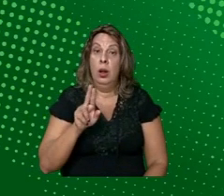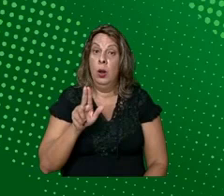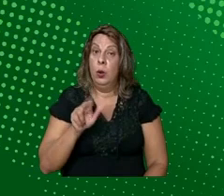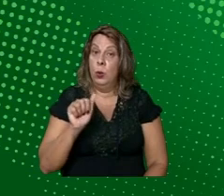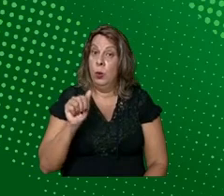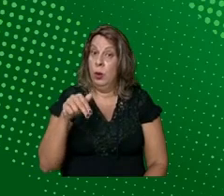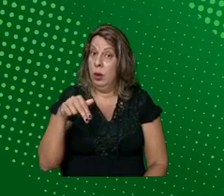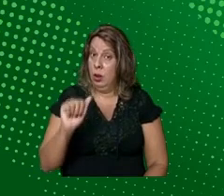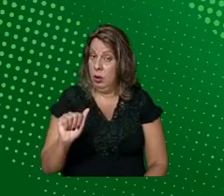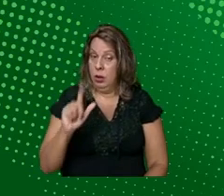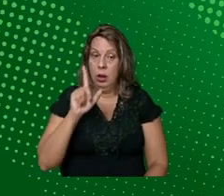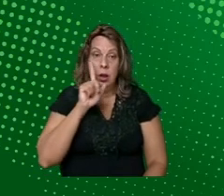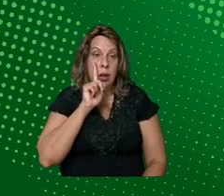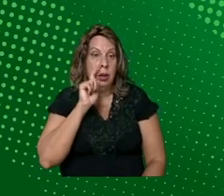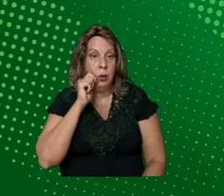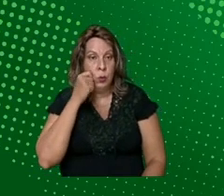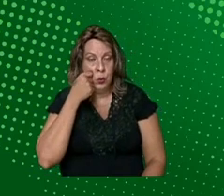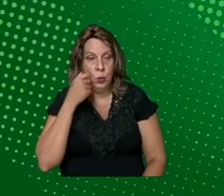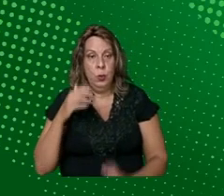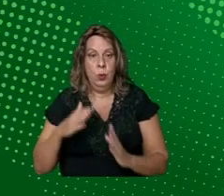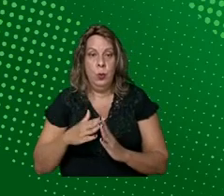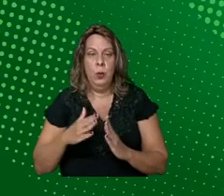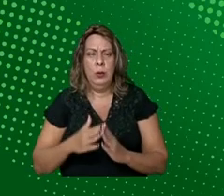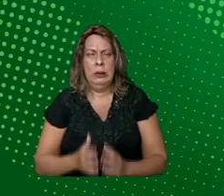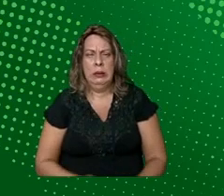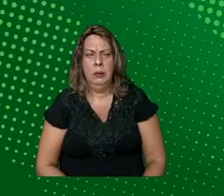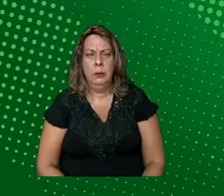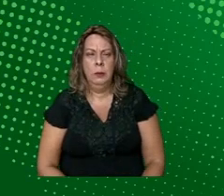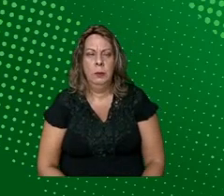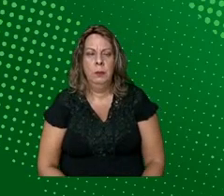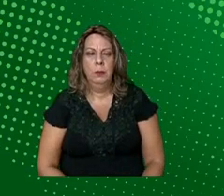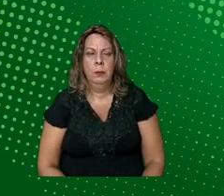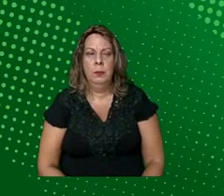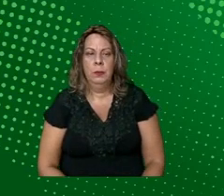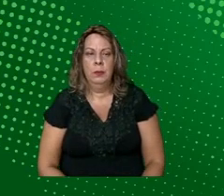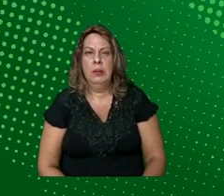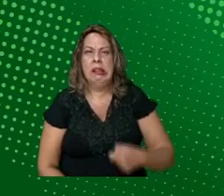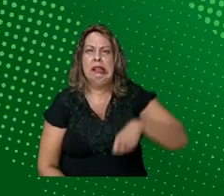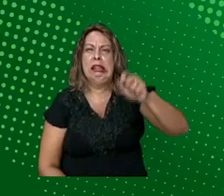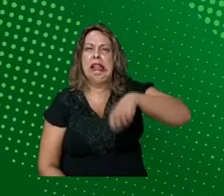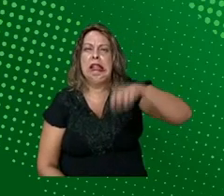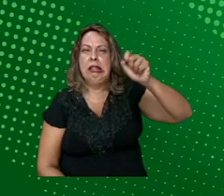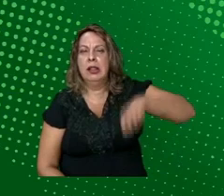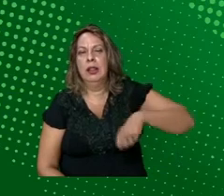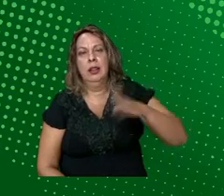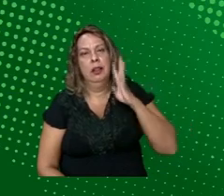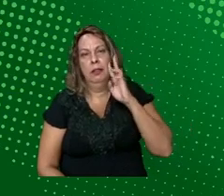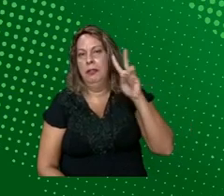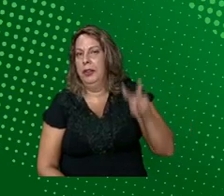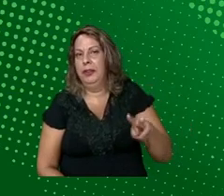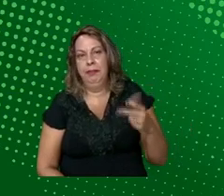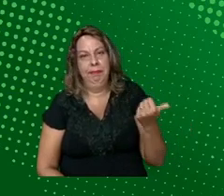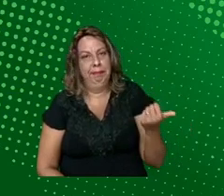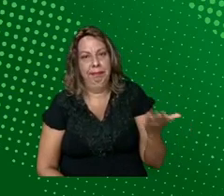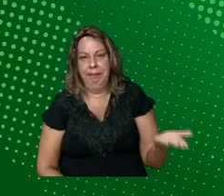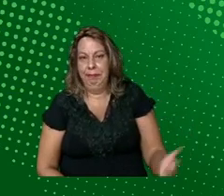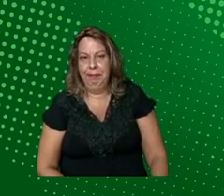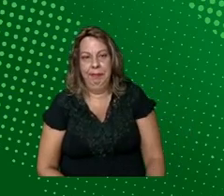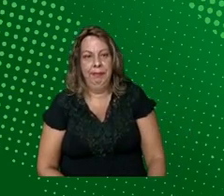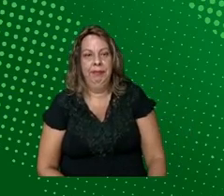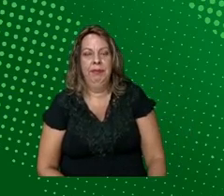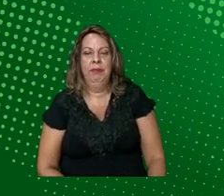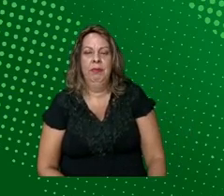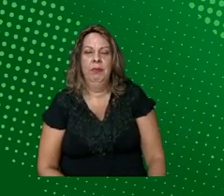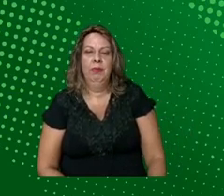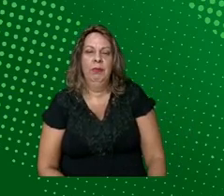é daqui de Aracaju. Isso mesmo. Tá vendo? Aí, hoje tá tudo vindo não, pra mim. Não, amigo, hoje foi pra você.